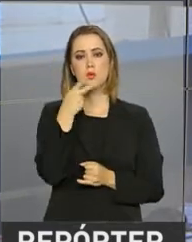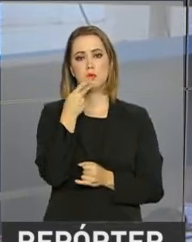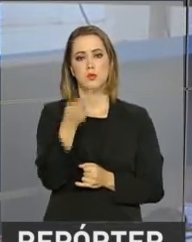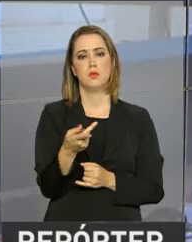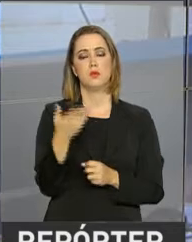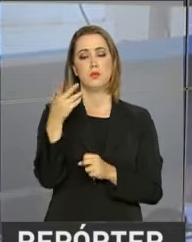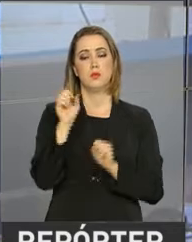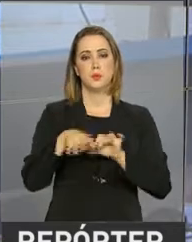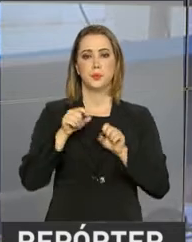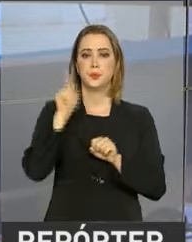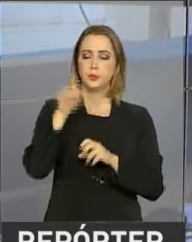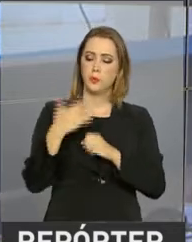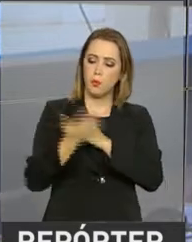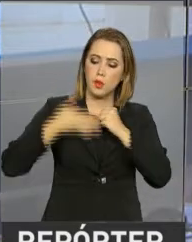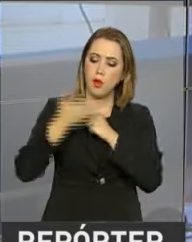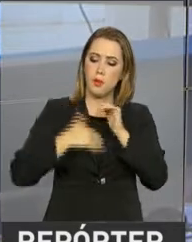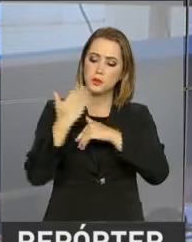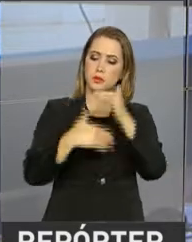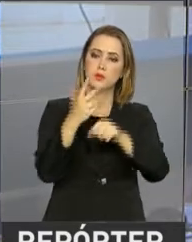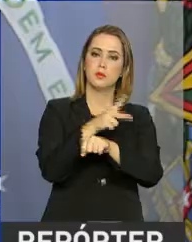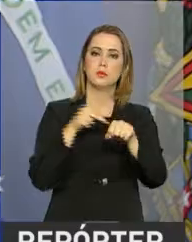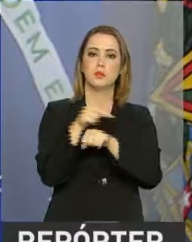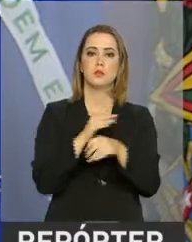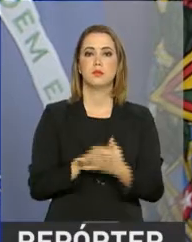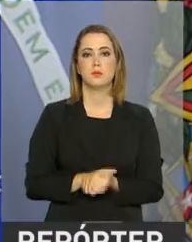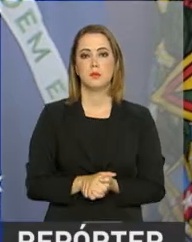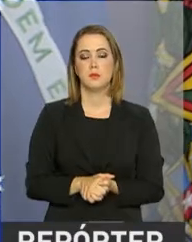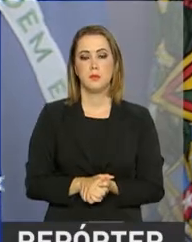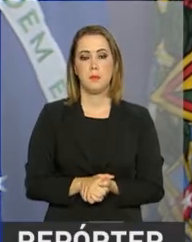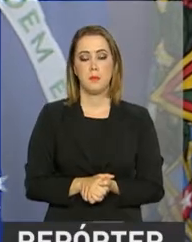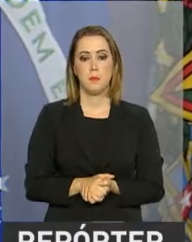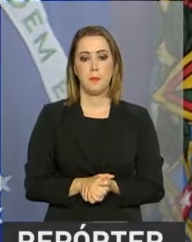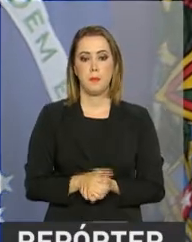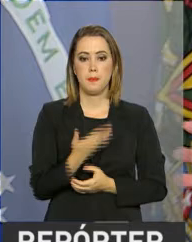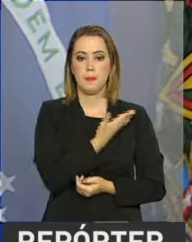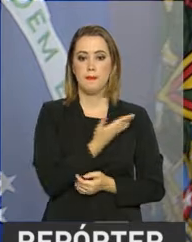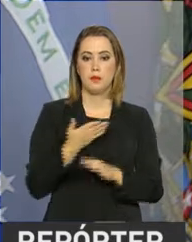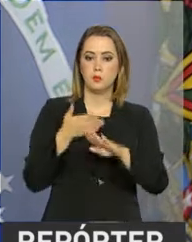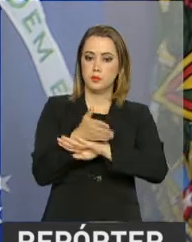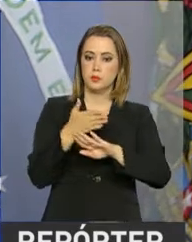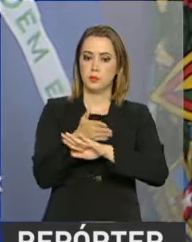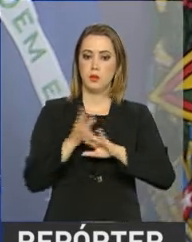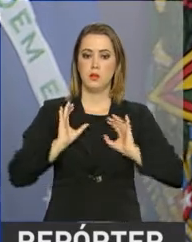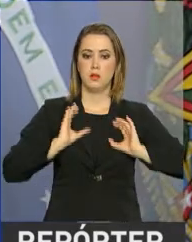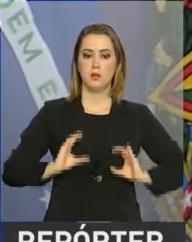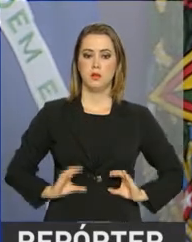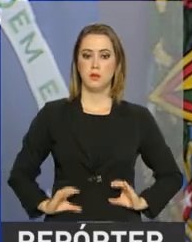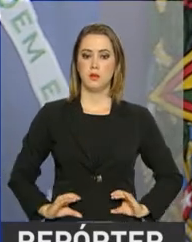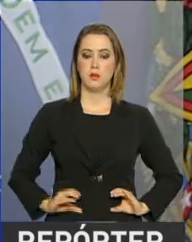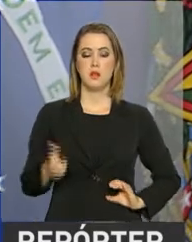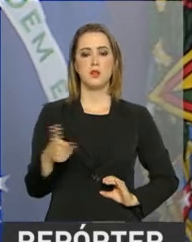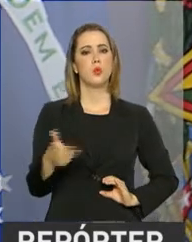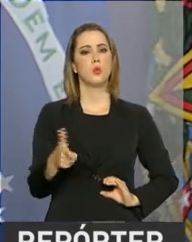é a base para o desenvolvimento do país você entra a cidadania por meio da educação se você não tiver